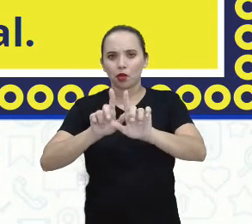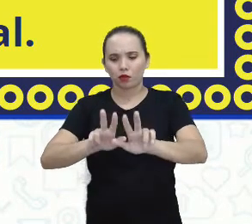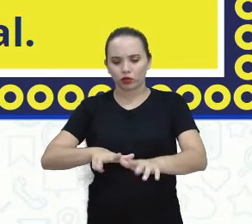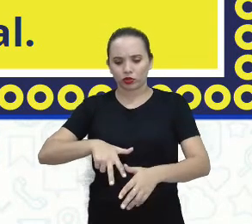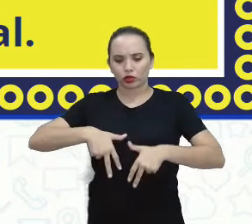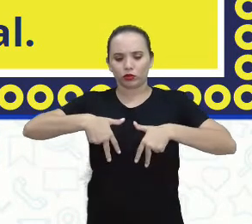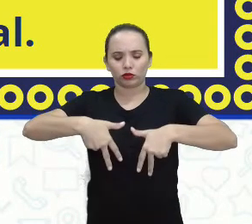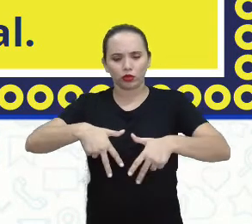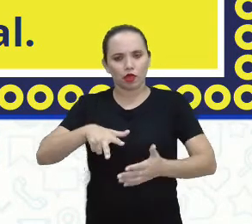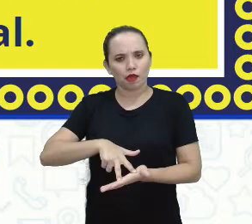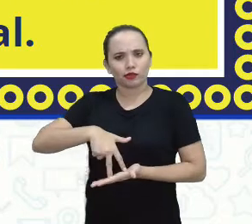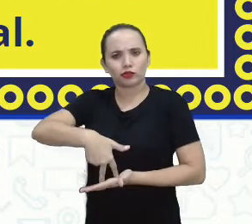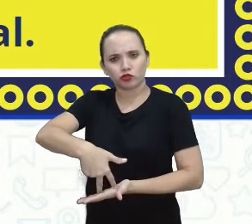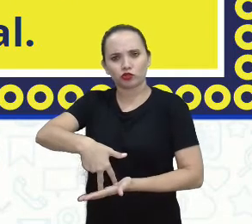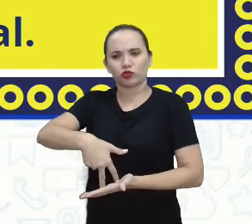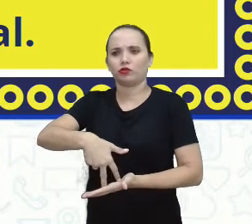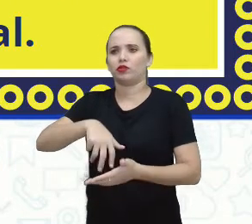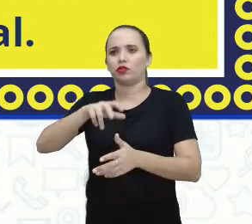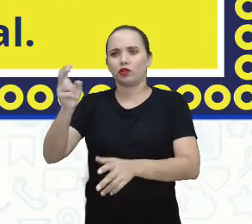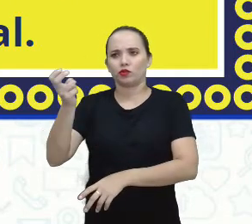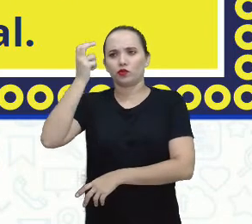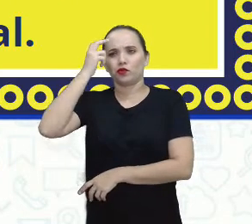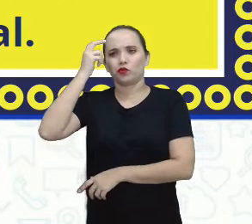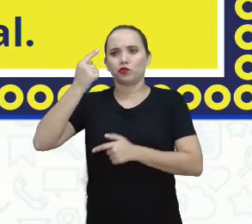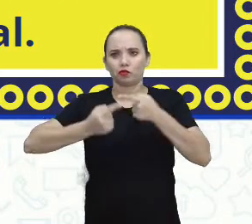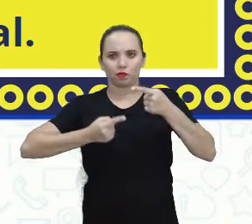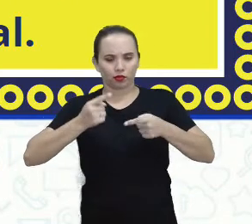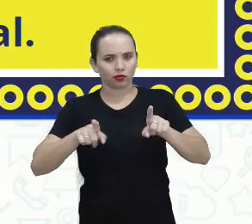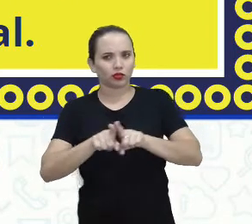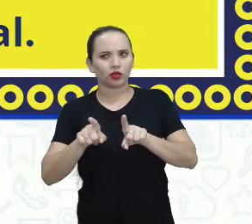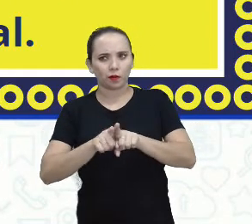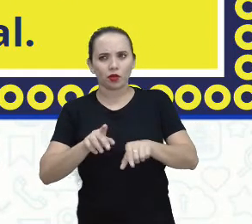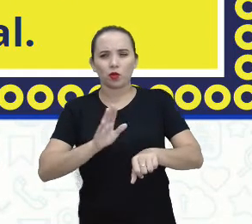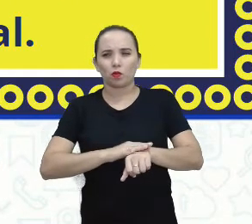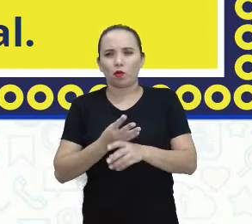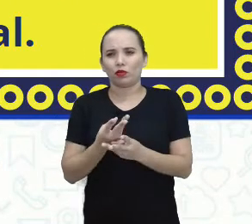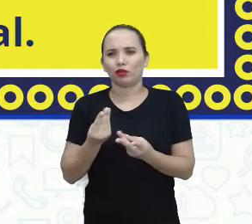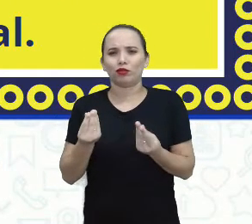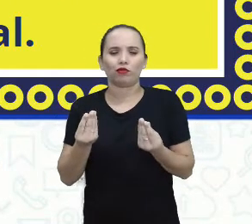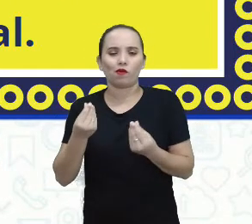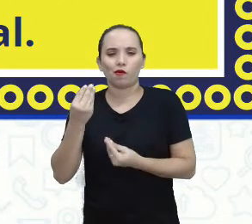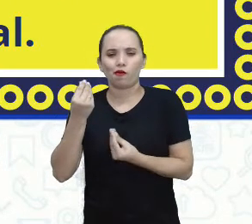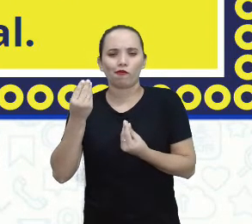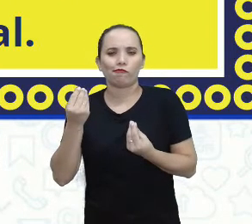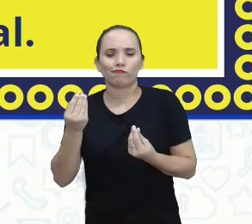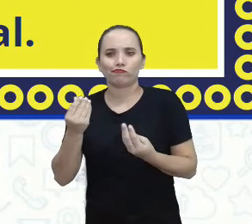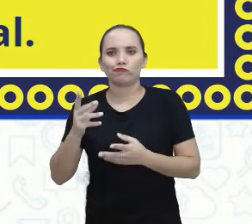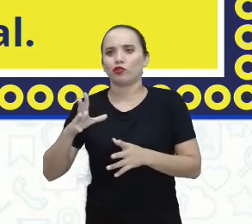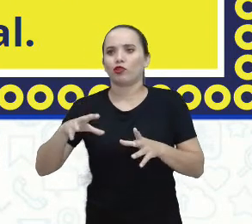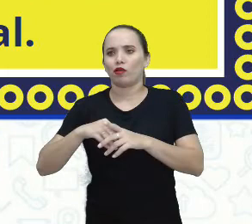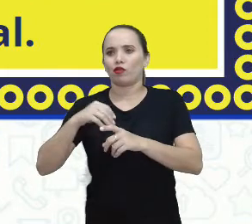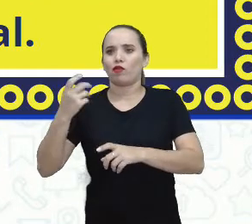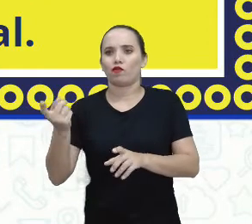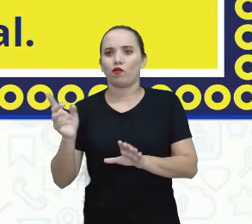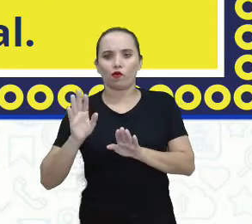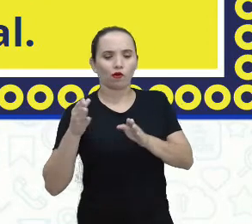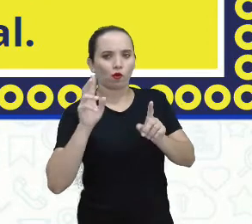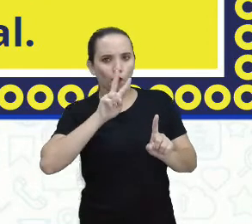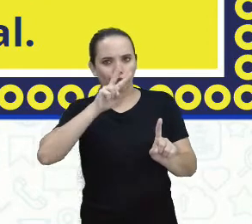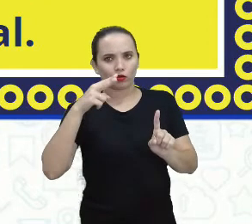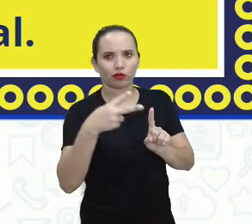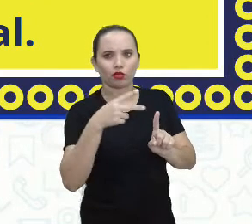e política, em um momento delicado de dominação e alienação, voltado para a afirmação da identidade nacional, pautado